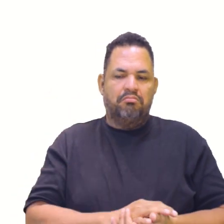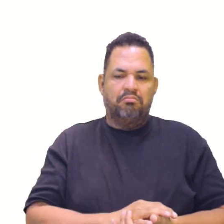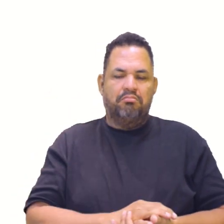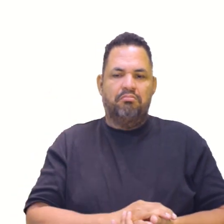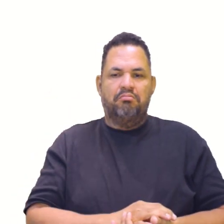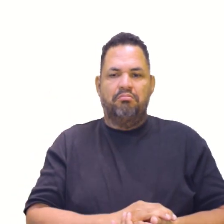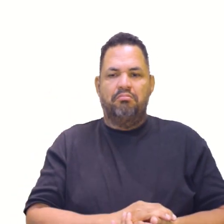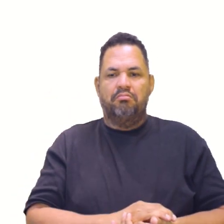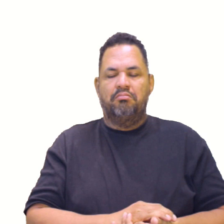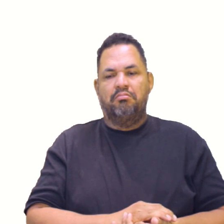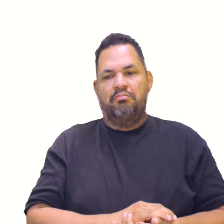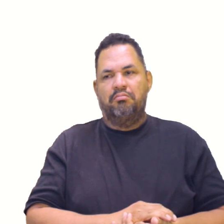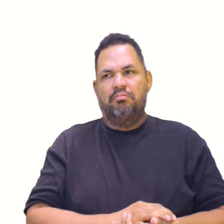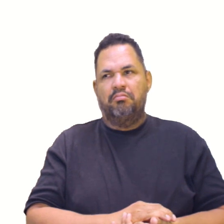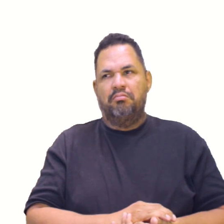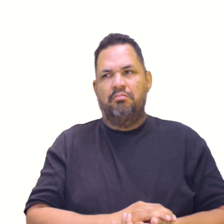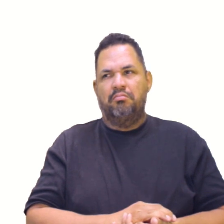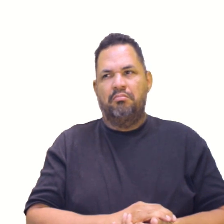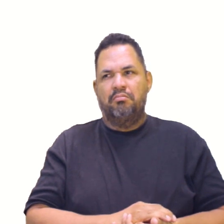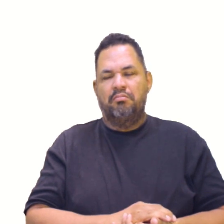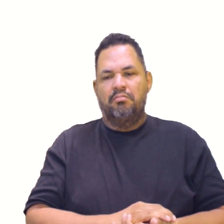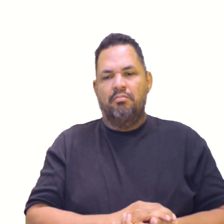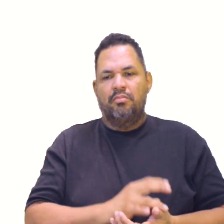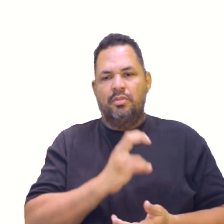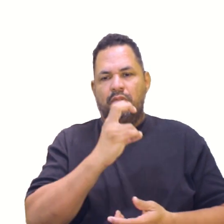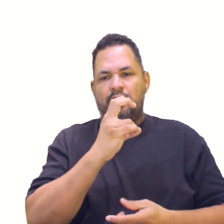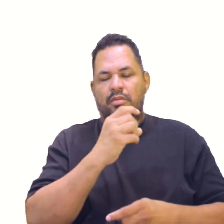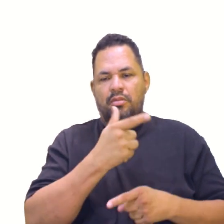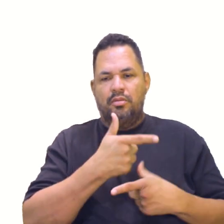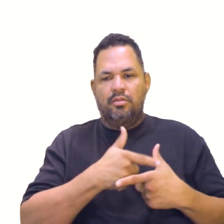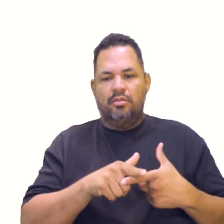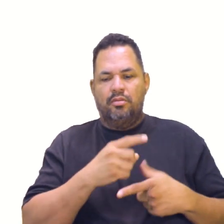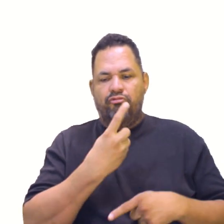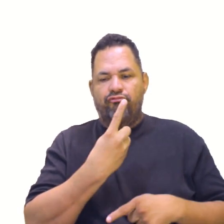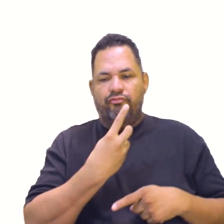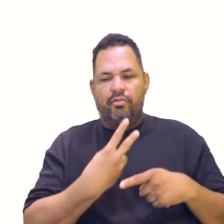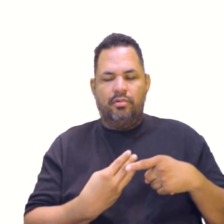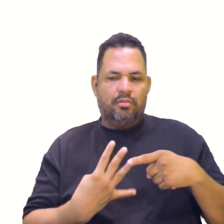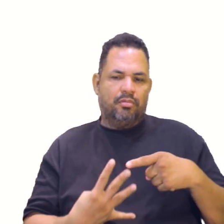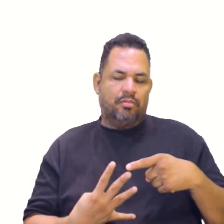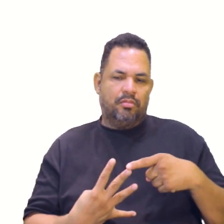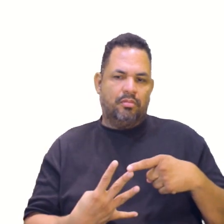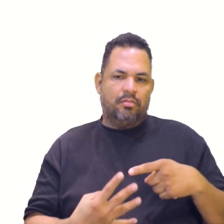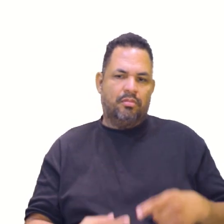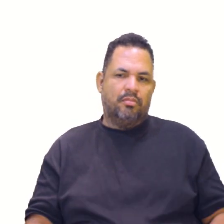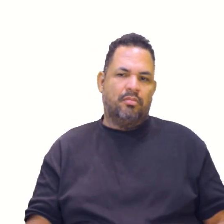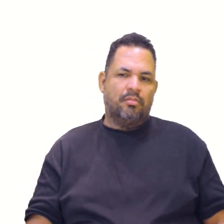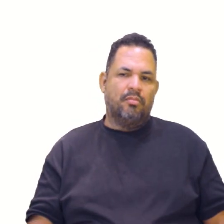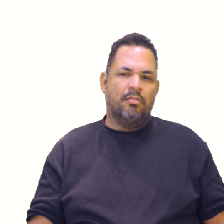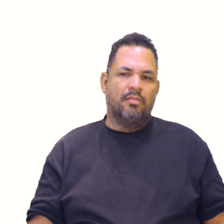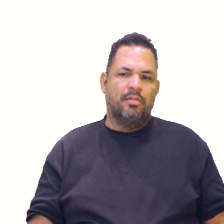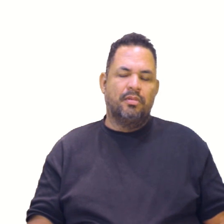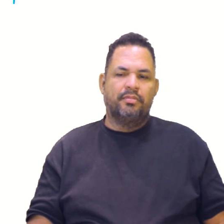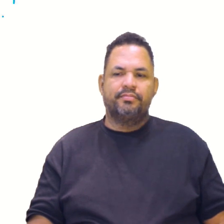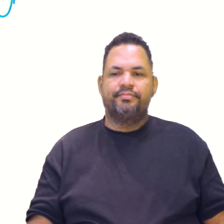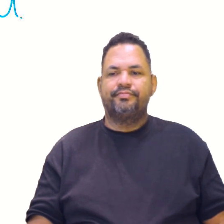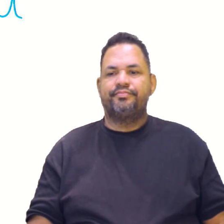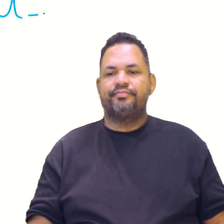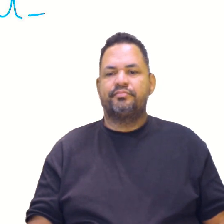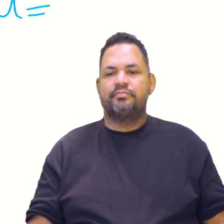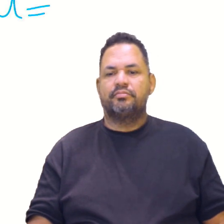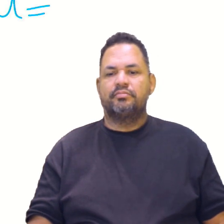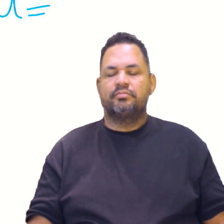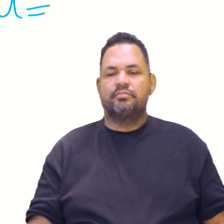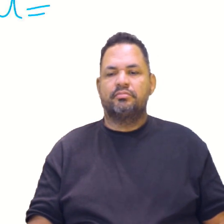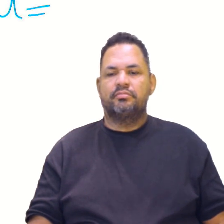Aí, dividido, 5 dividido... Por 1,4 aproximadamente. 5 dividido por 1,4. Quanto é a